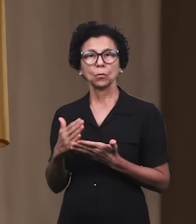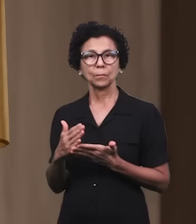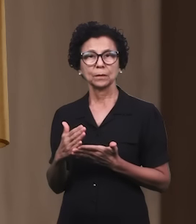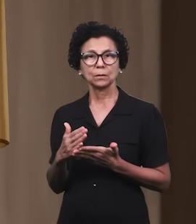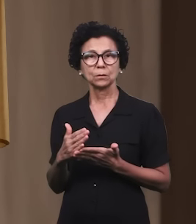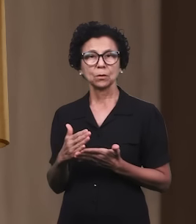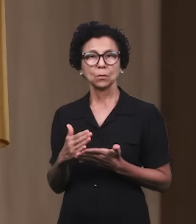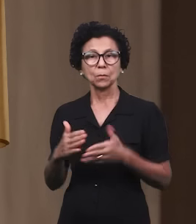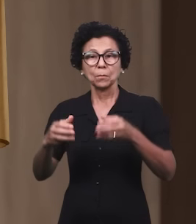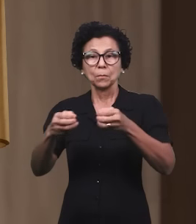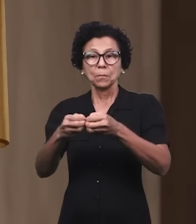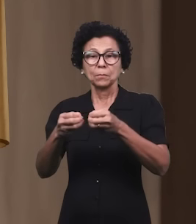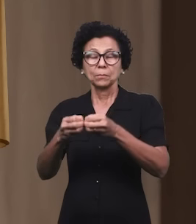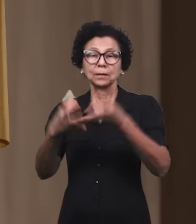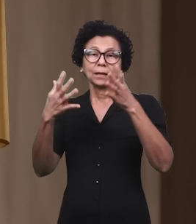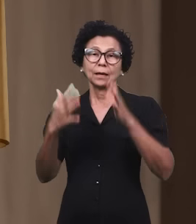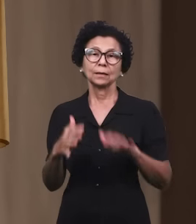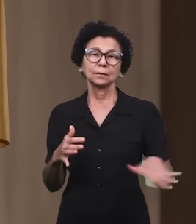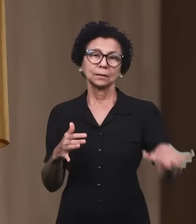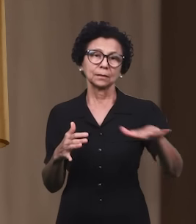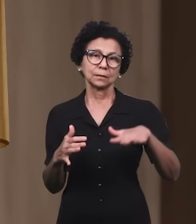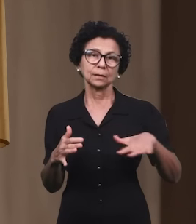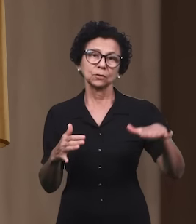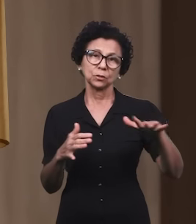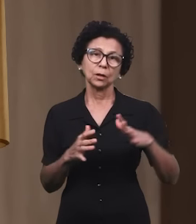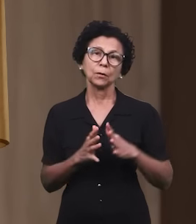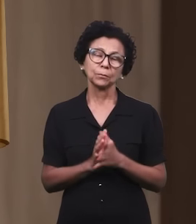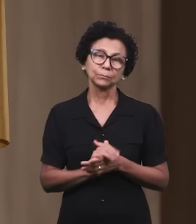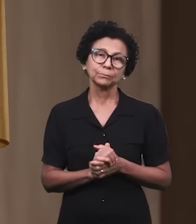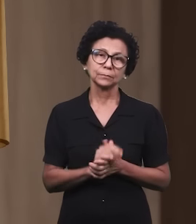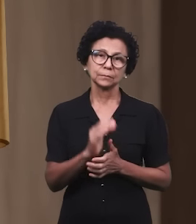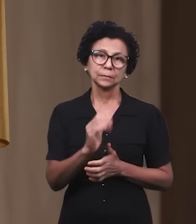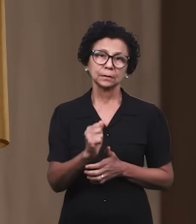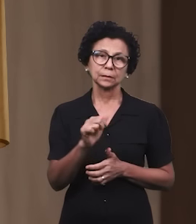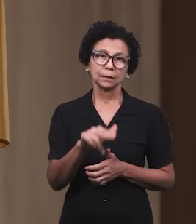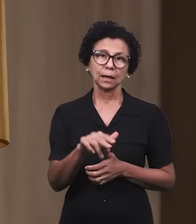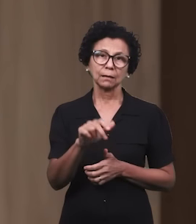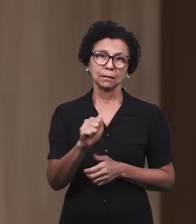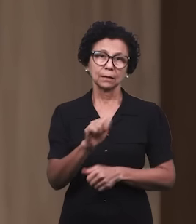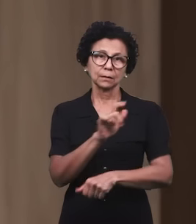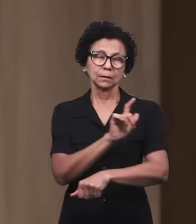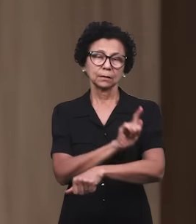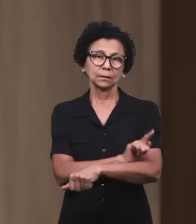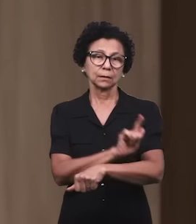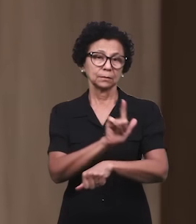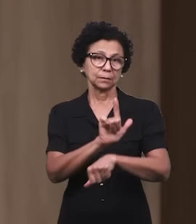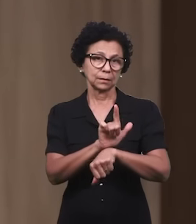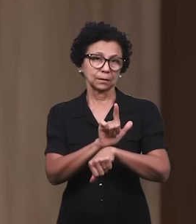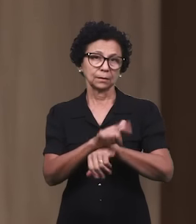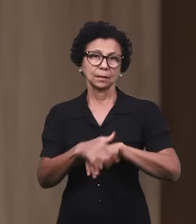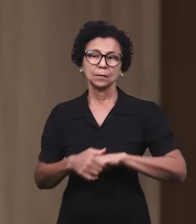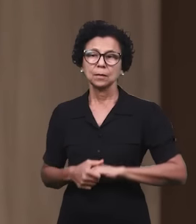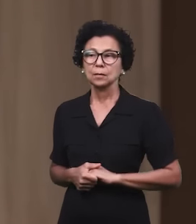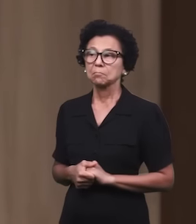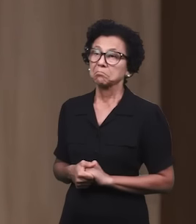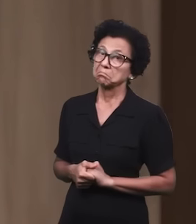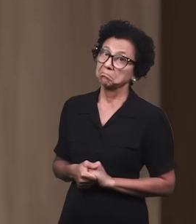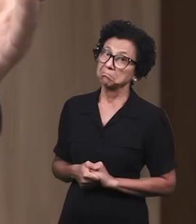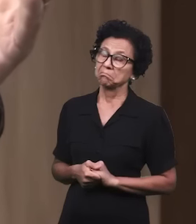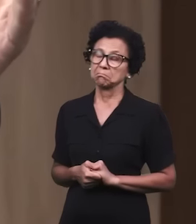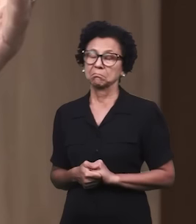seus sinais em Caná da Galileia. Ora, se nós fizermos